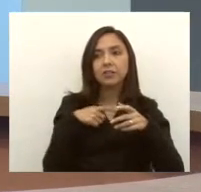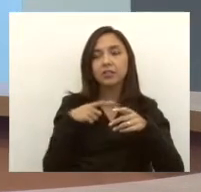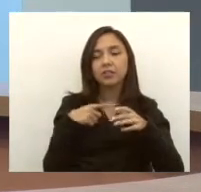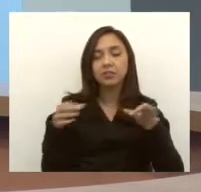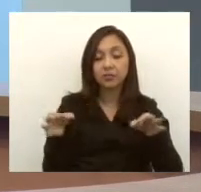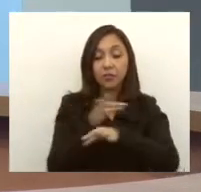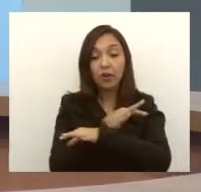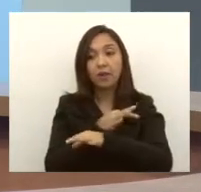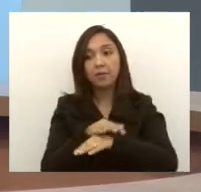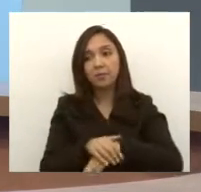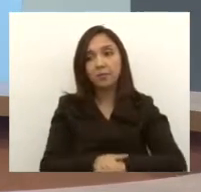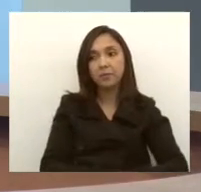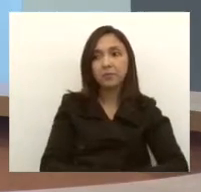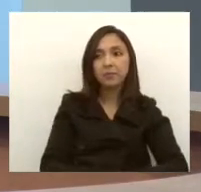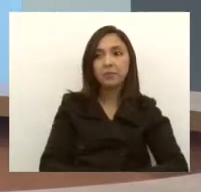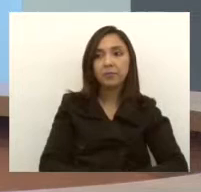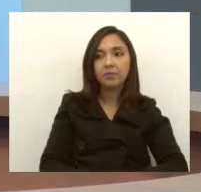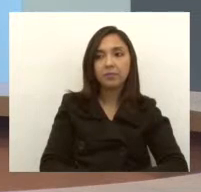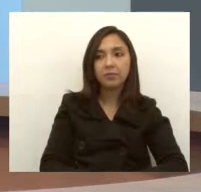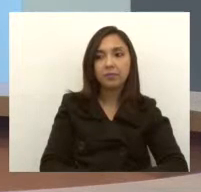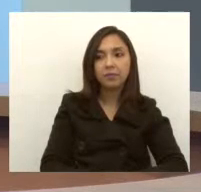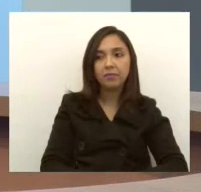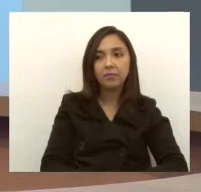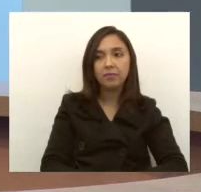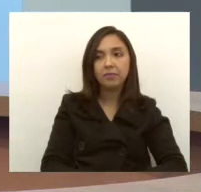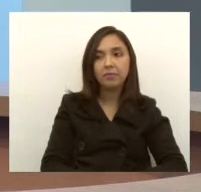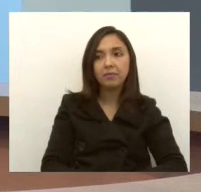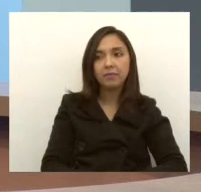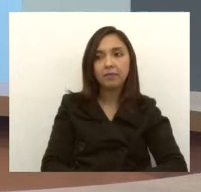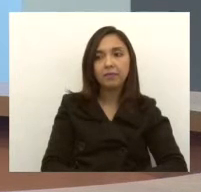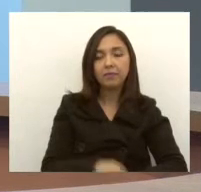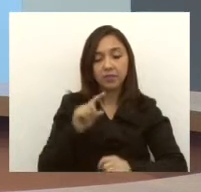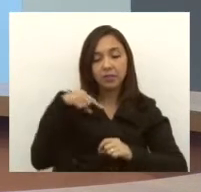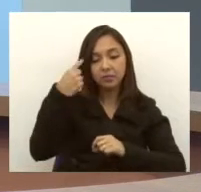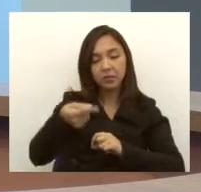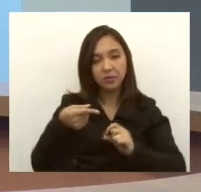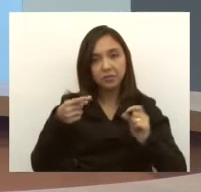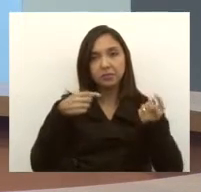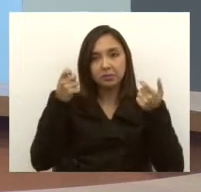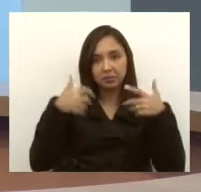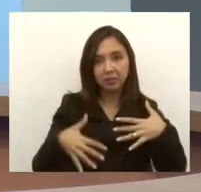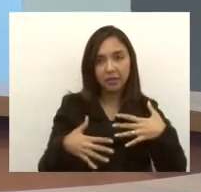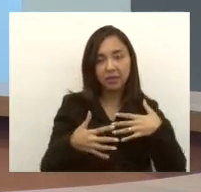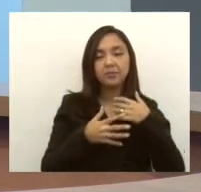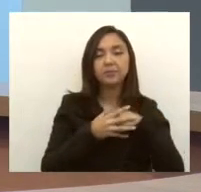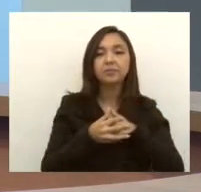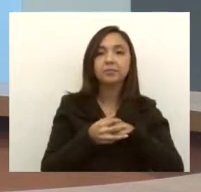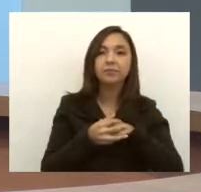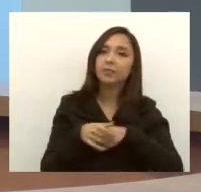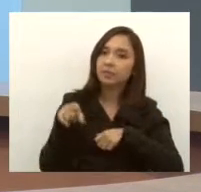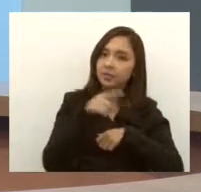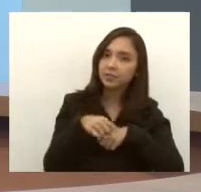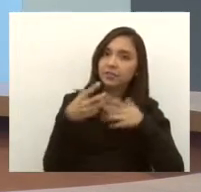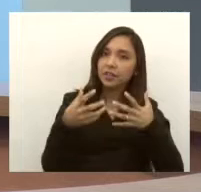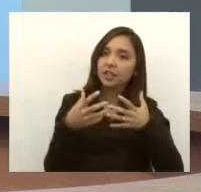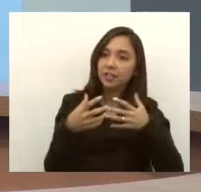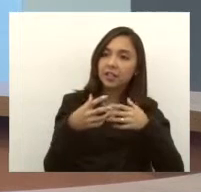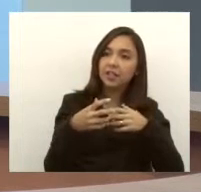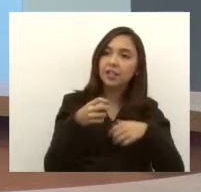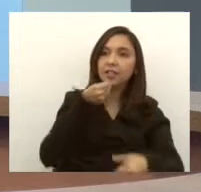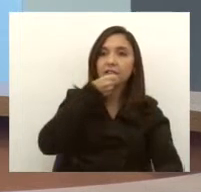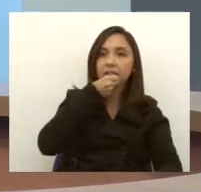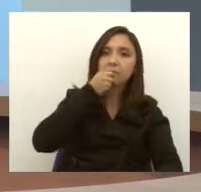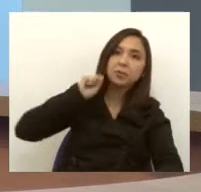né? Estou no meu tempo ainda ali. Eu sei que Vossa Excelência vai falar na sequência. E aí, Vossa Excelência vai querer jogar o microfone